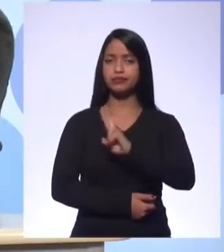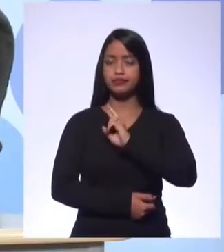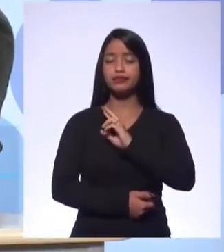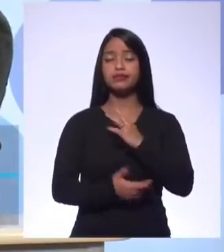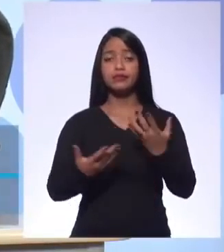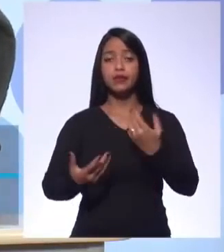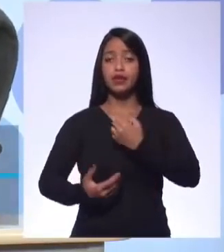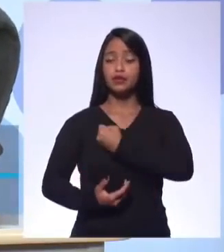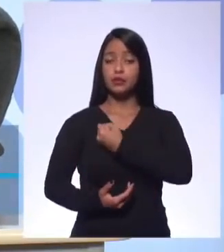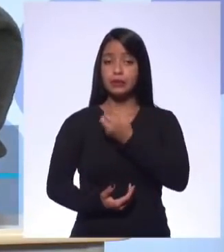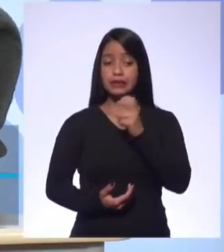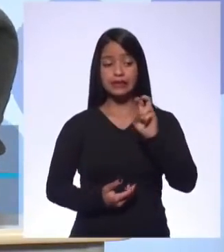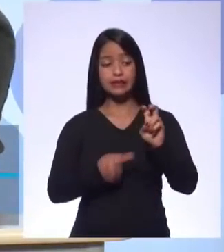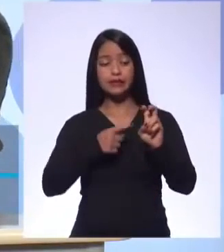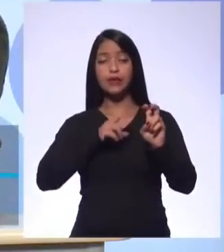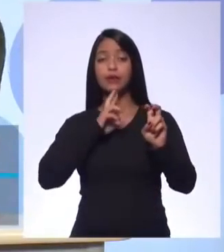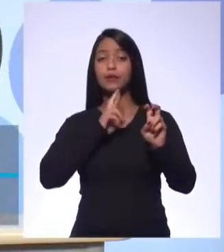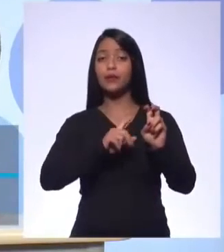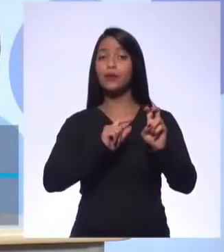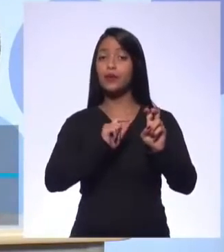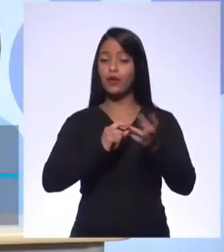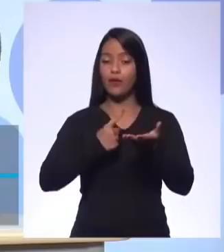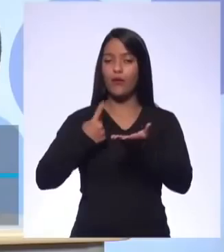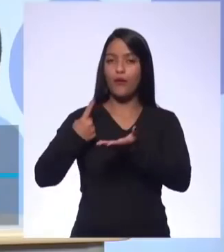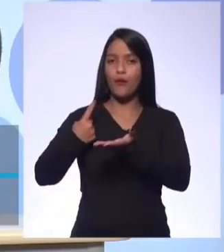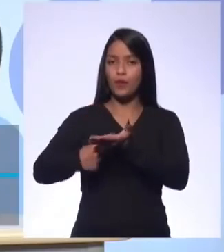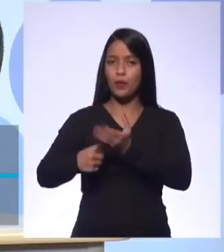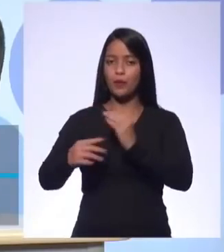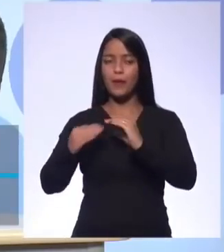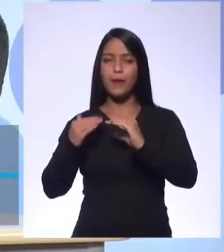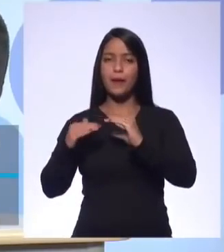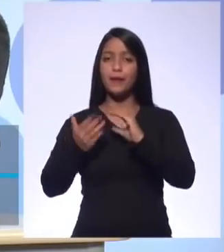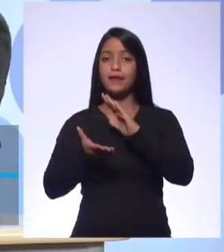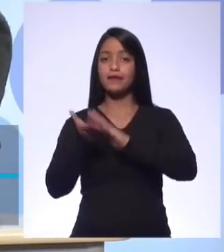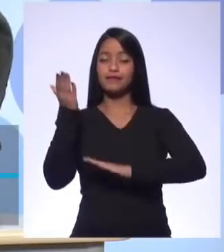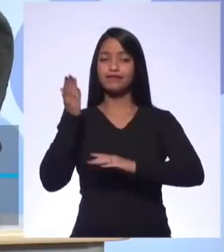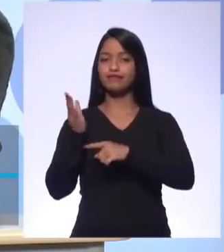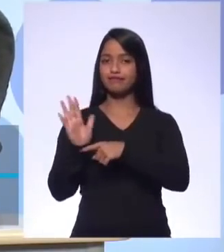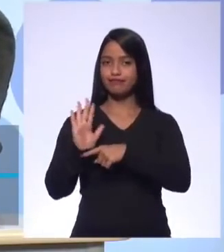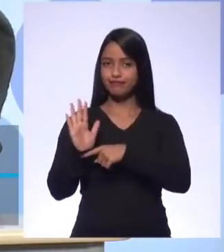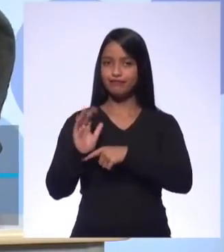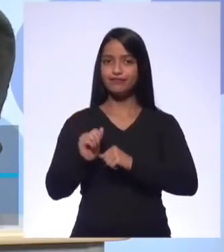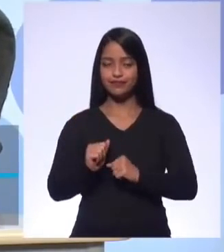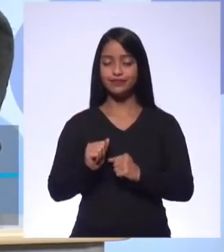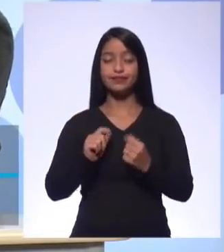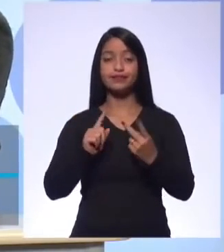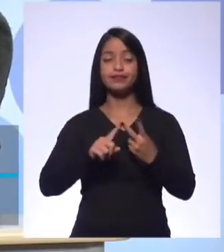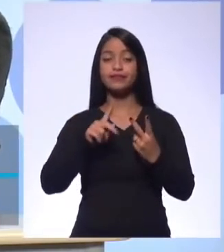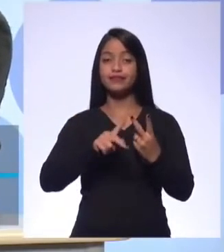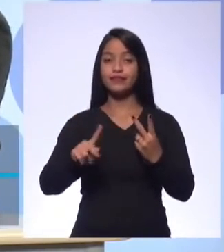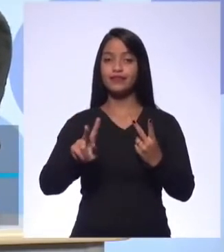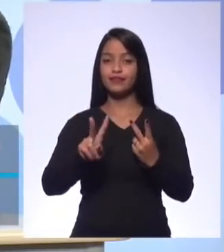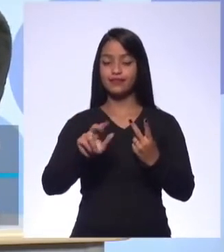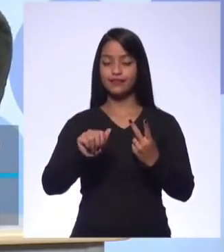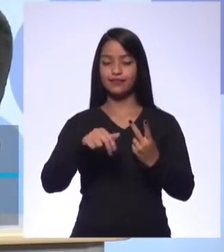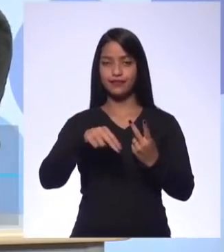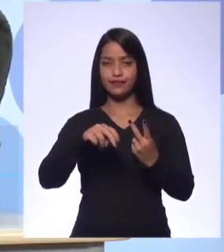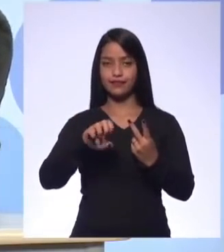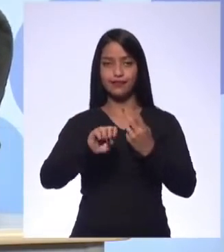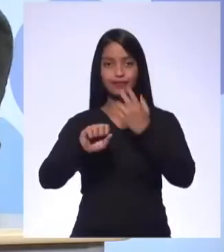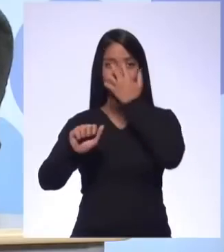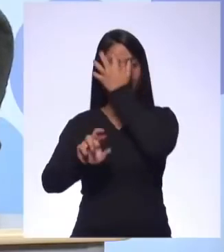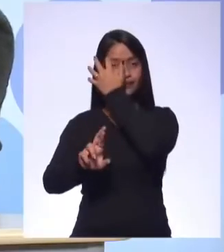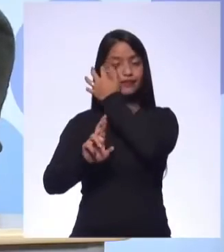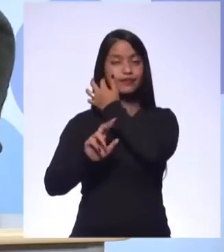do item 5, não é isso? Isso. A professora Vanessa, assistirem a um filme, aí no caso o 6º